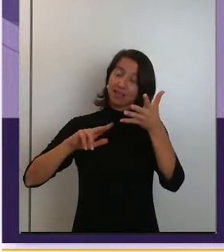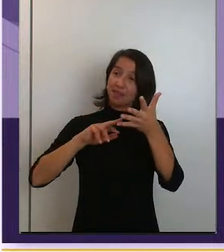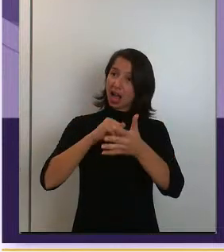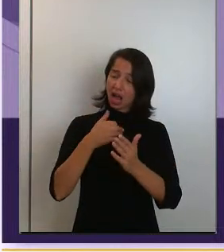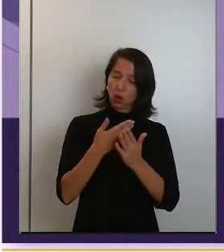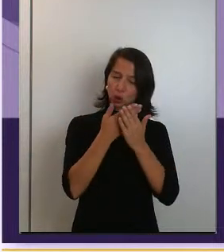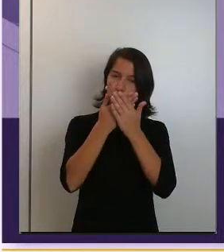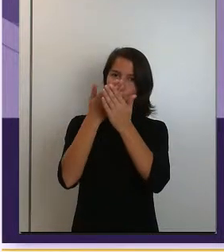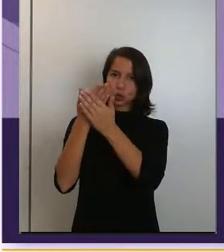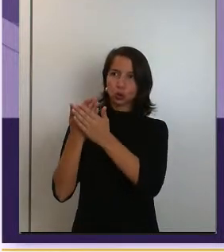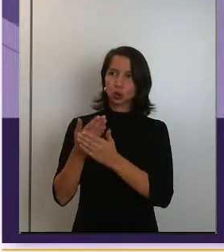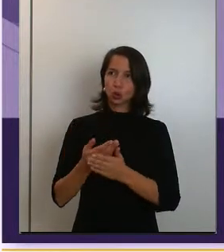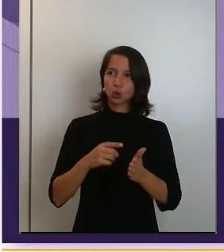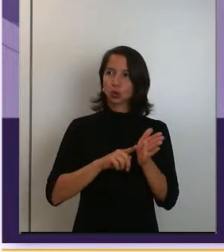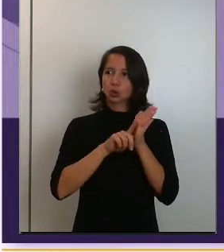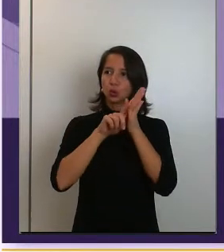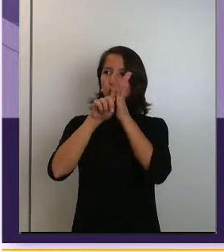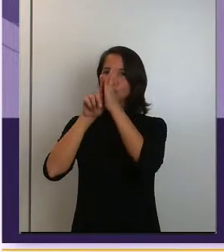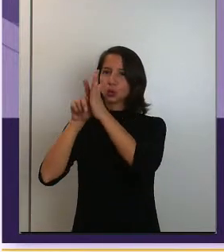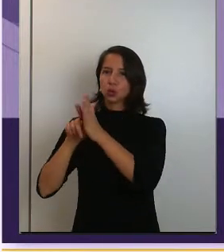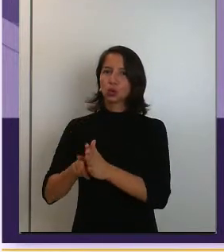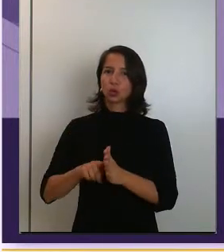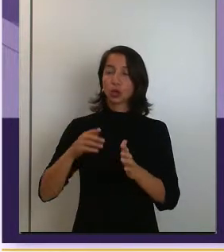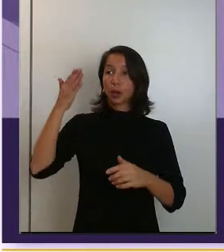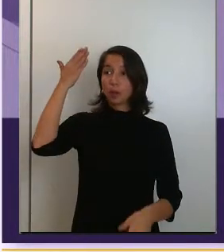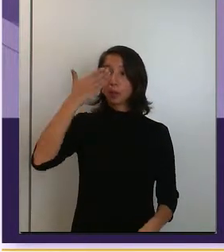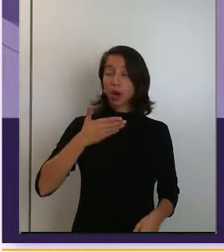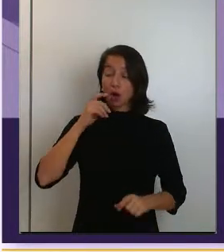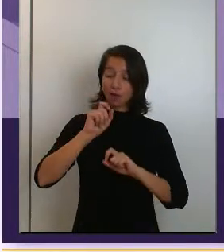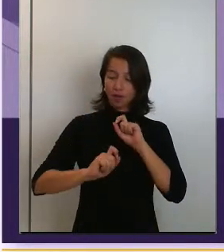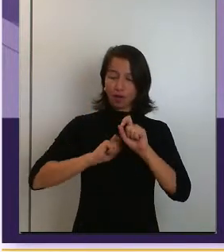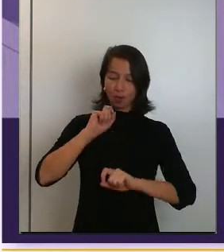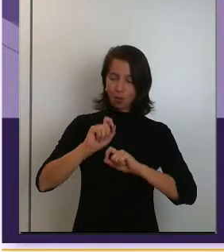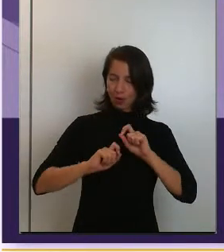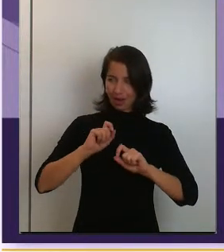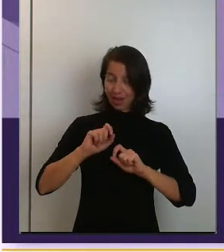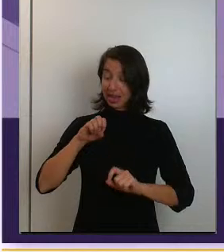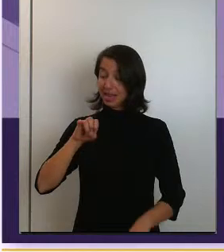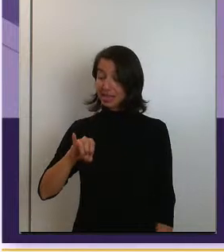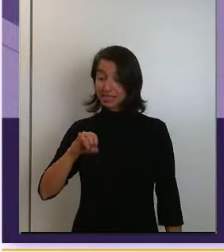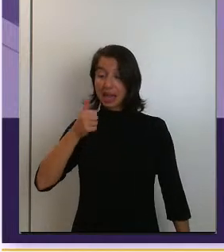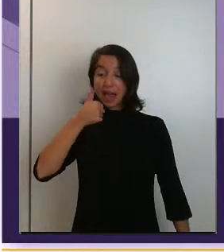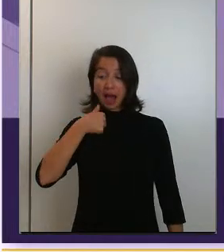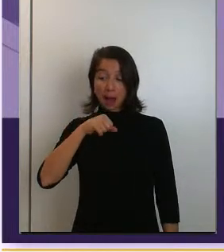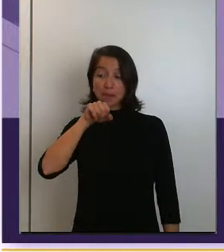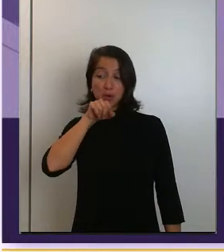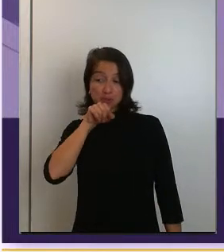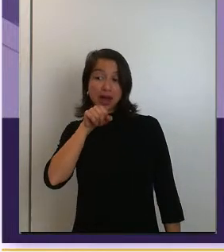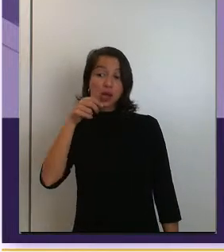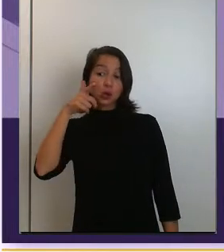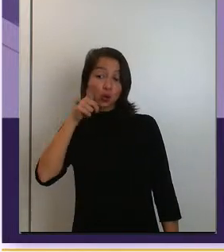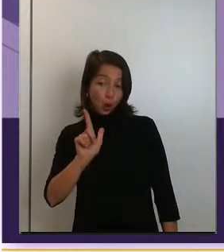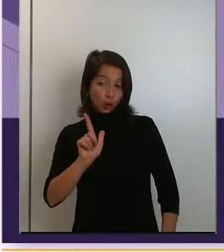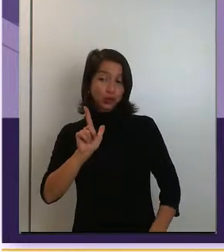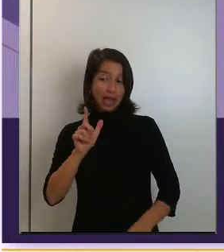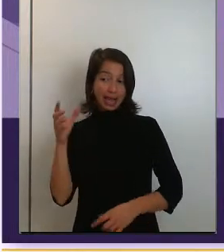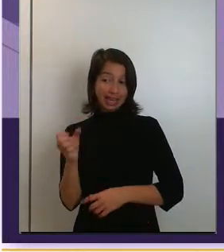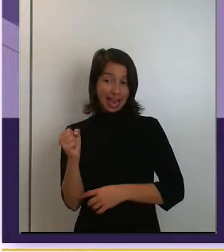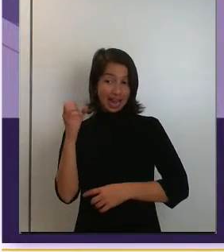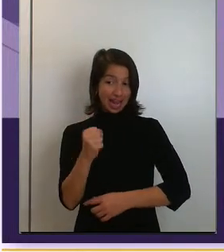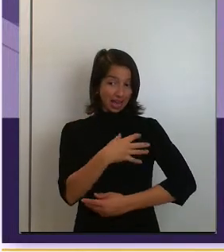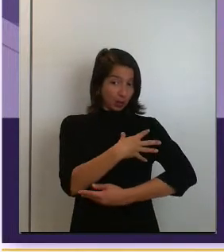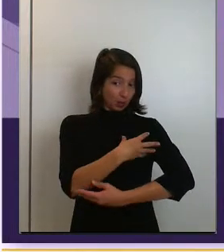que as mães conseguem manter o aleitamento materno, elas têm menos ausências no trabalho, porque suas crianças diminuem muito o risco